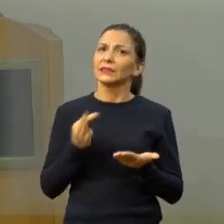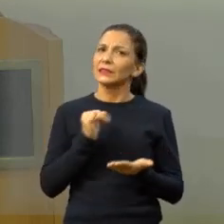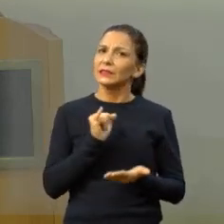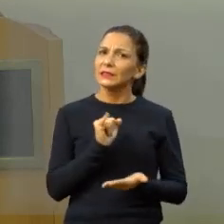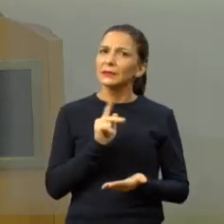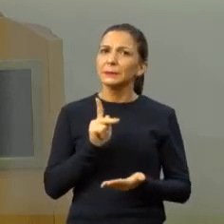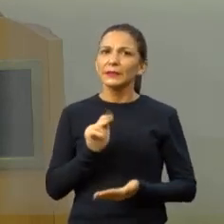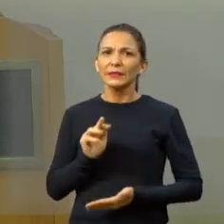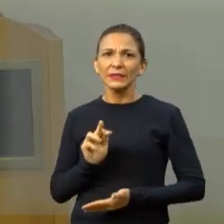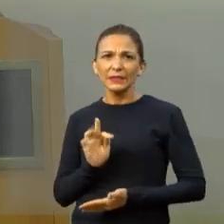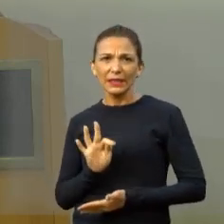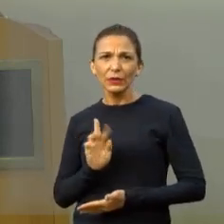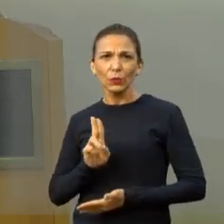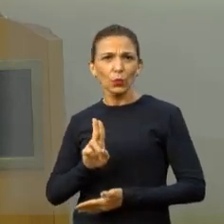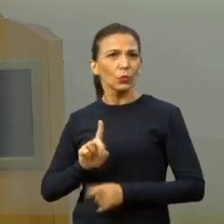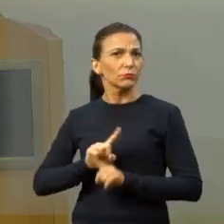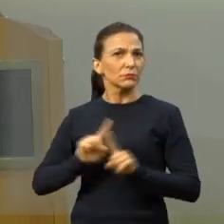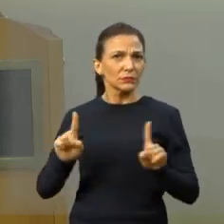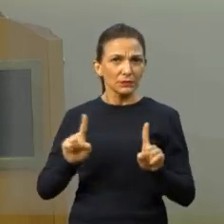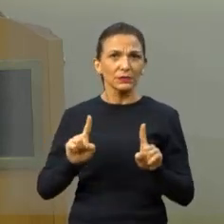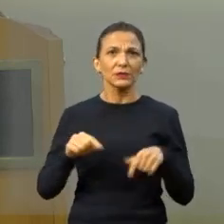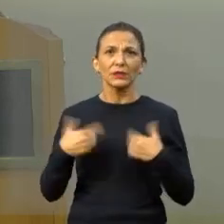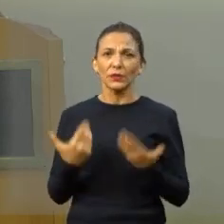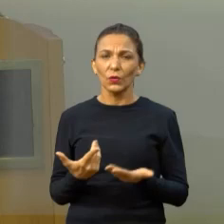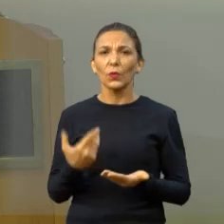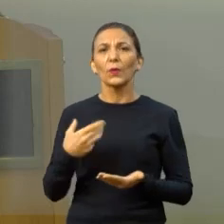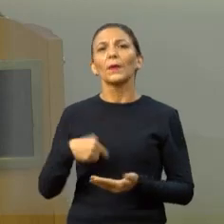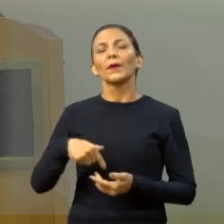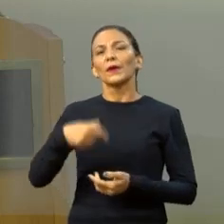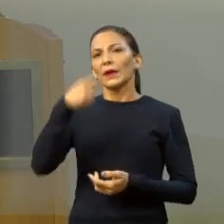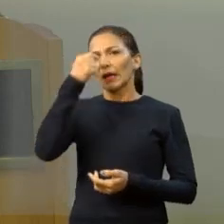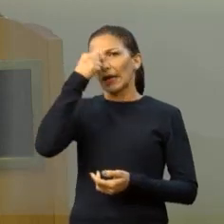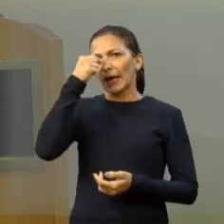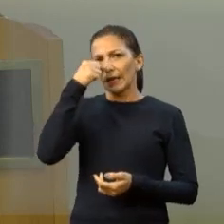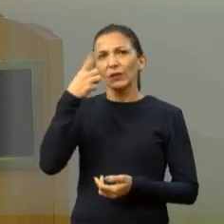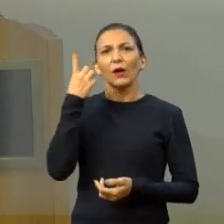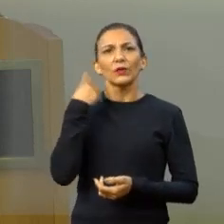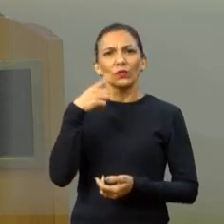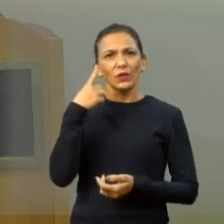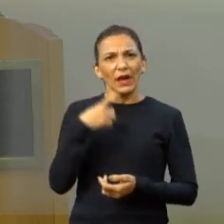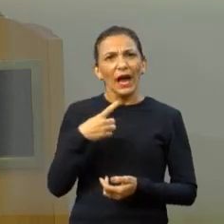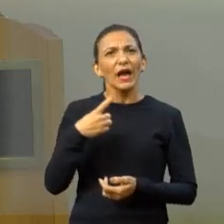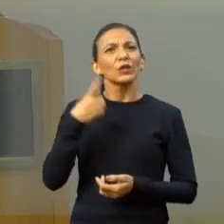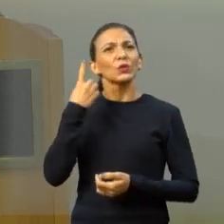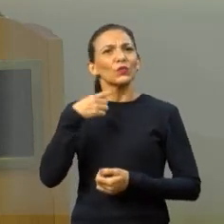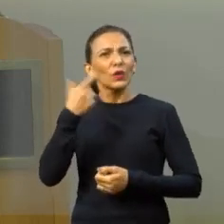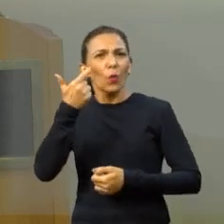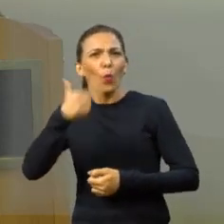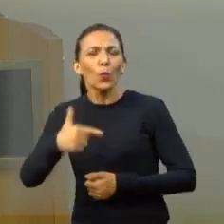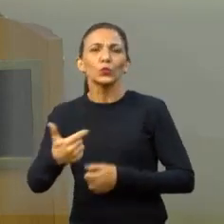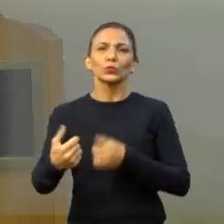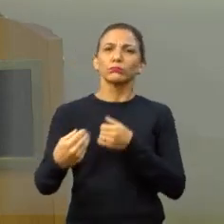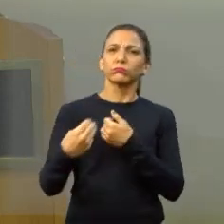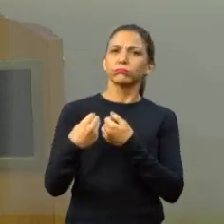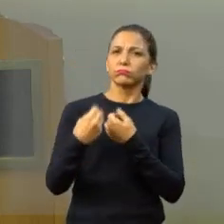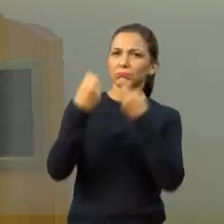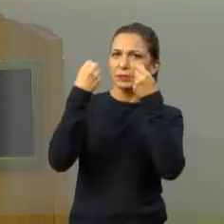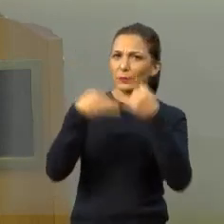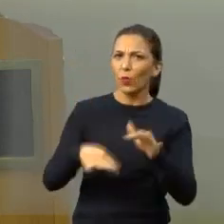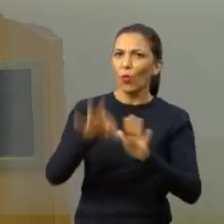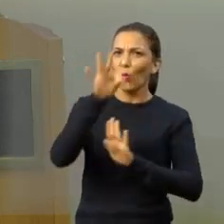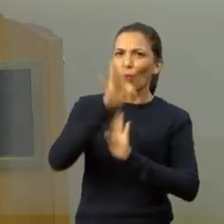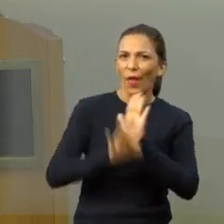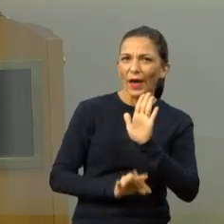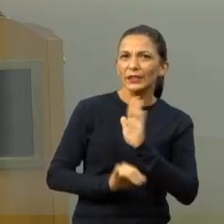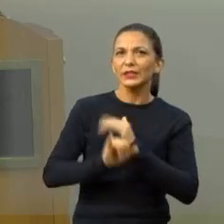certo hoje eu tive uma informação Marcos Garrido advogado já tinha me passado mas outro Doutora me passou a respeito de O que é taxa